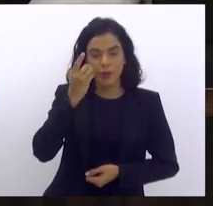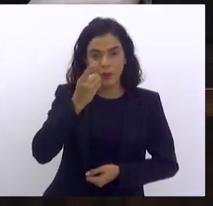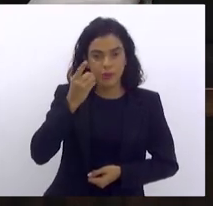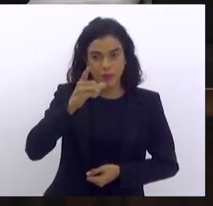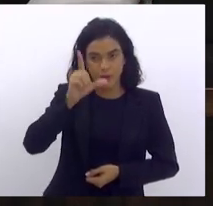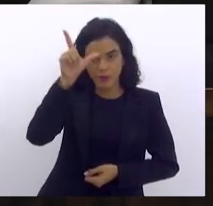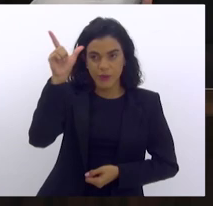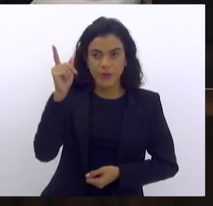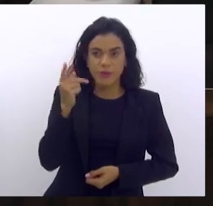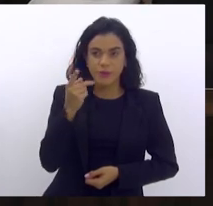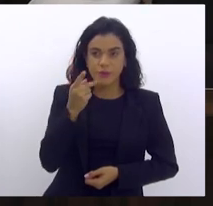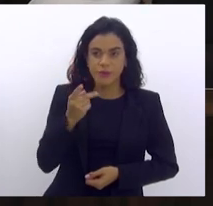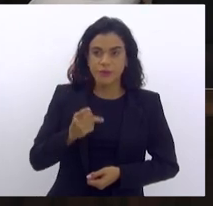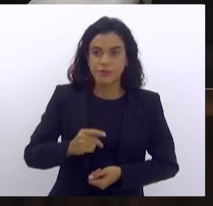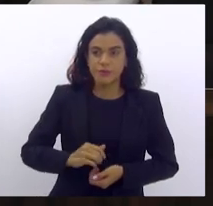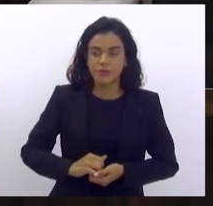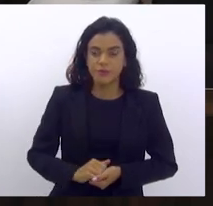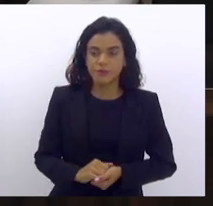Rocha.